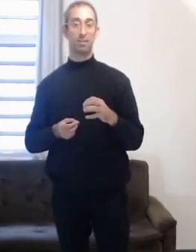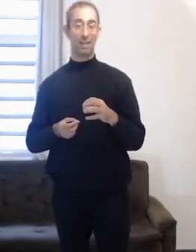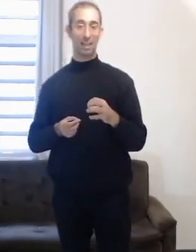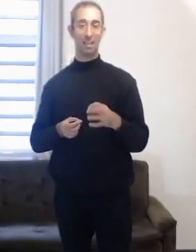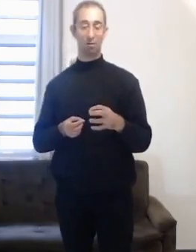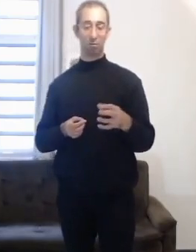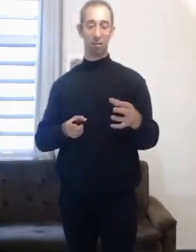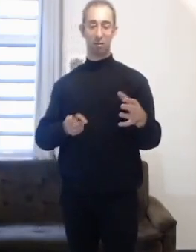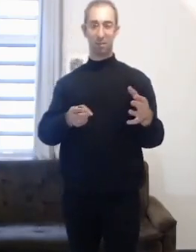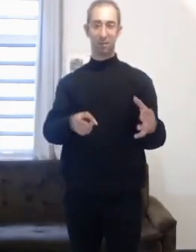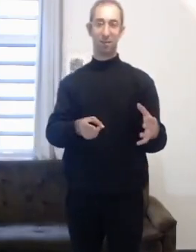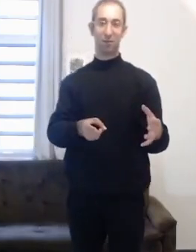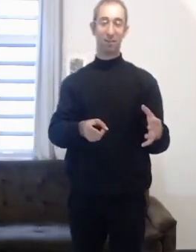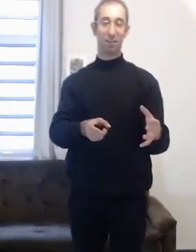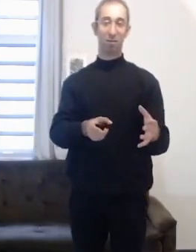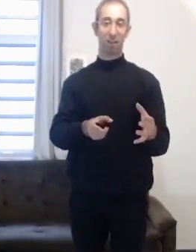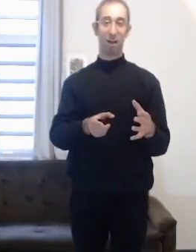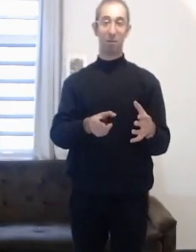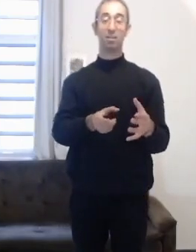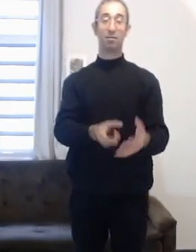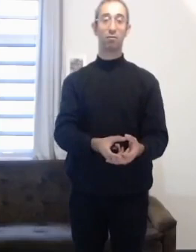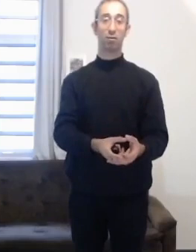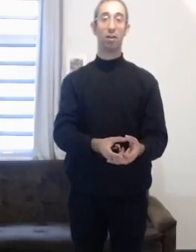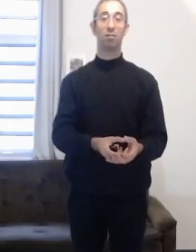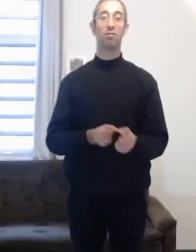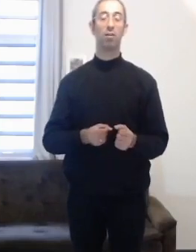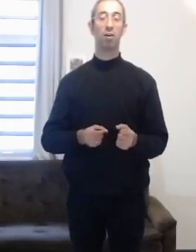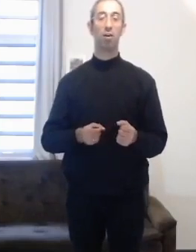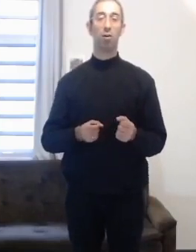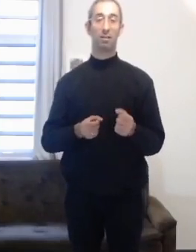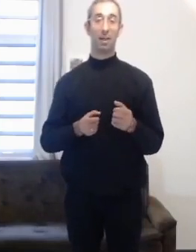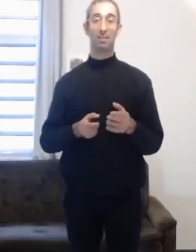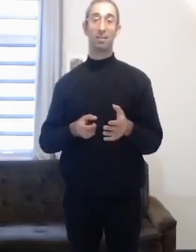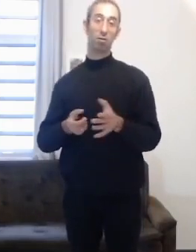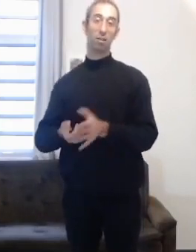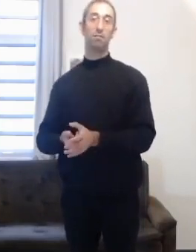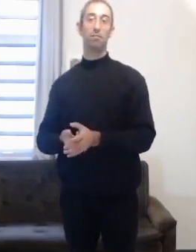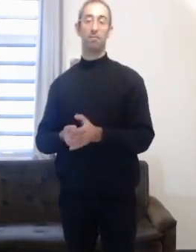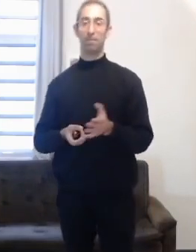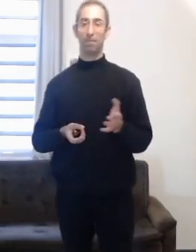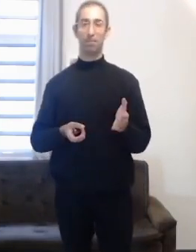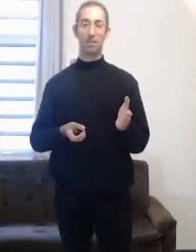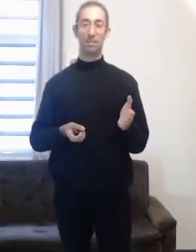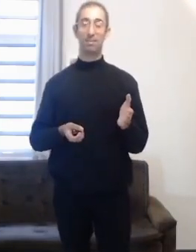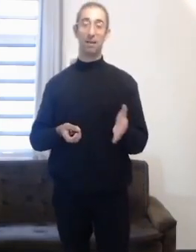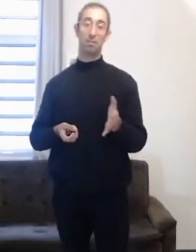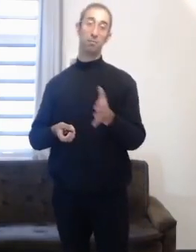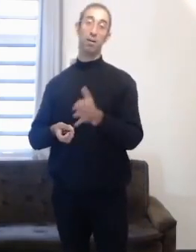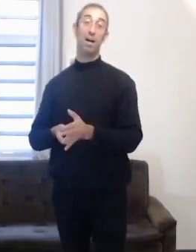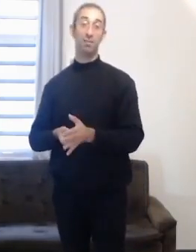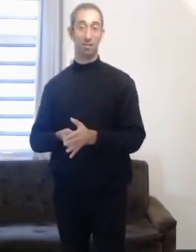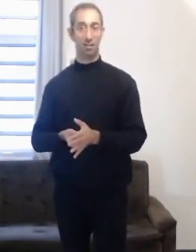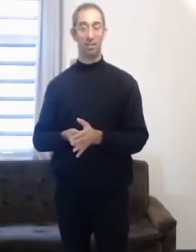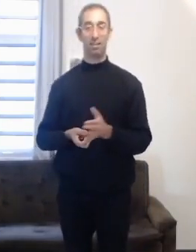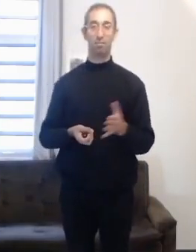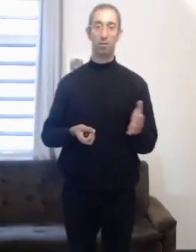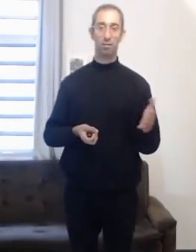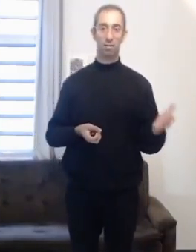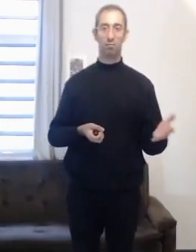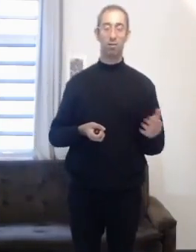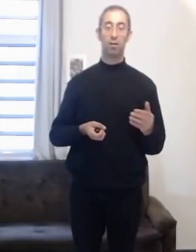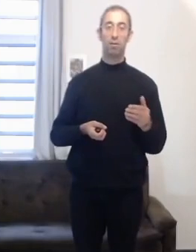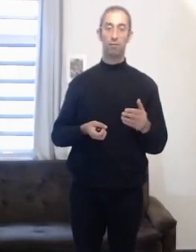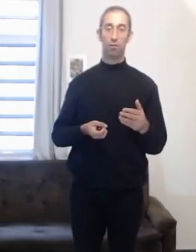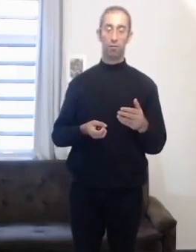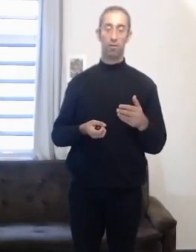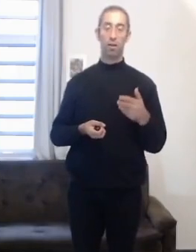e você fala assim, será que nesse contexto específico essa teoria realmente está funcionando? Ou será que essa teoria precisa ser aprimorada, né? Se a